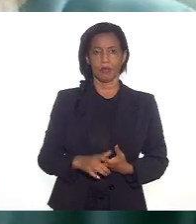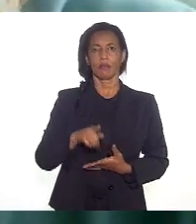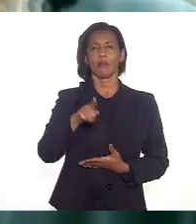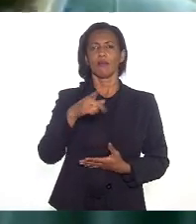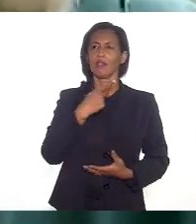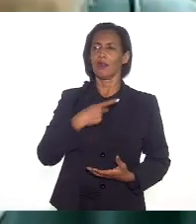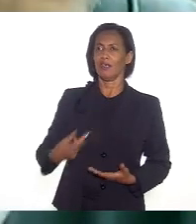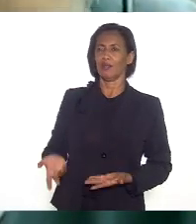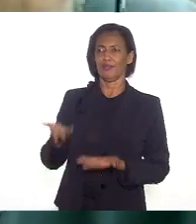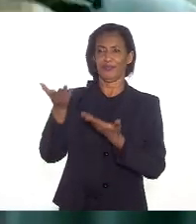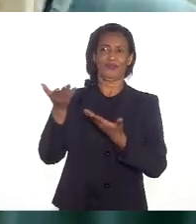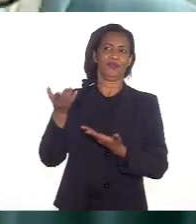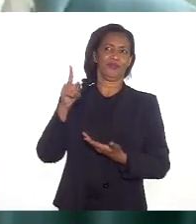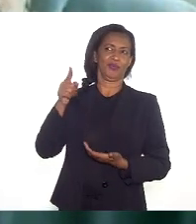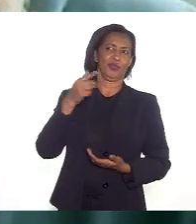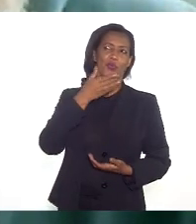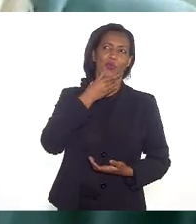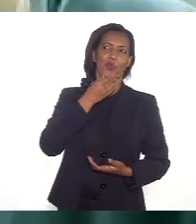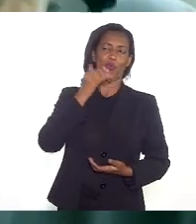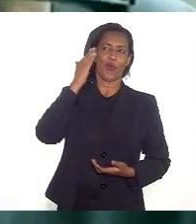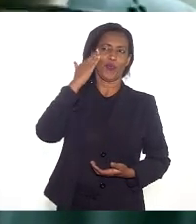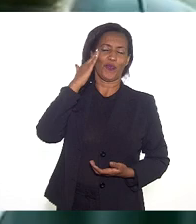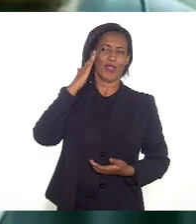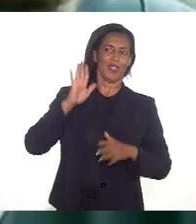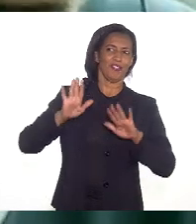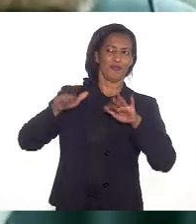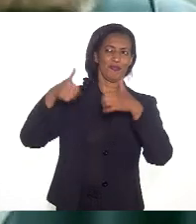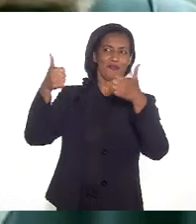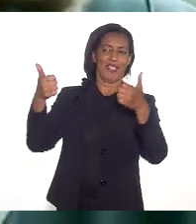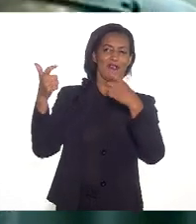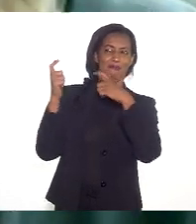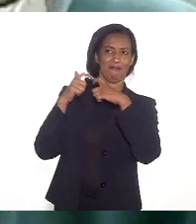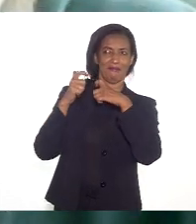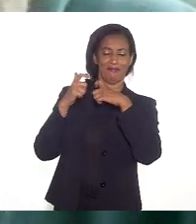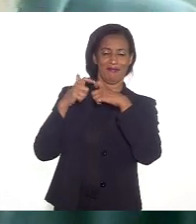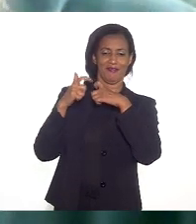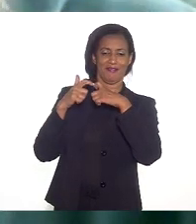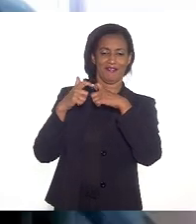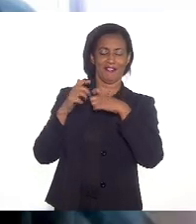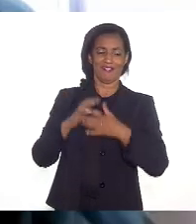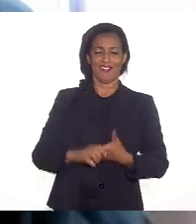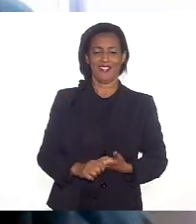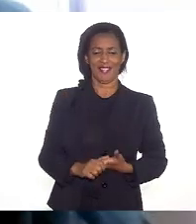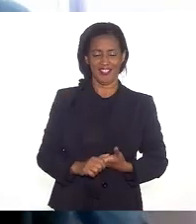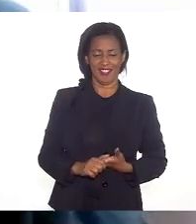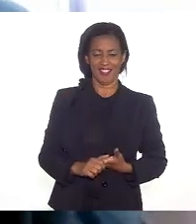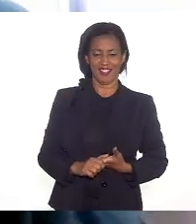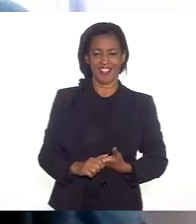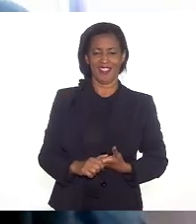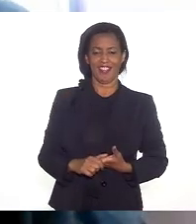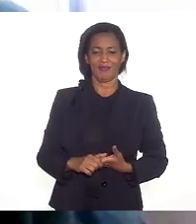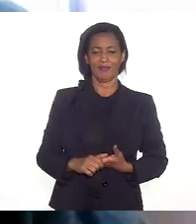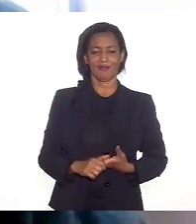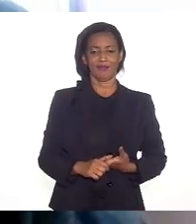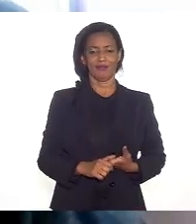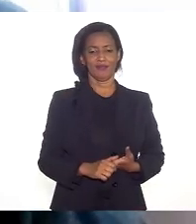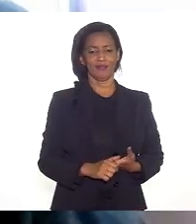homem que entende muito de medicina, o que é a genesia? A genesia.